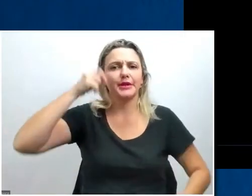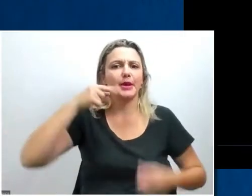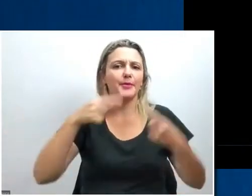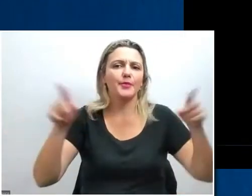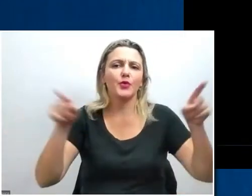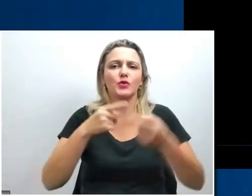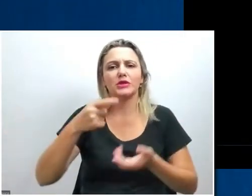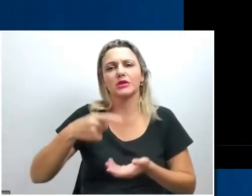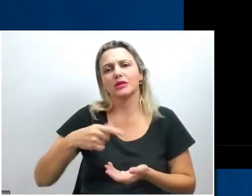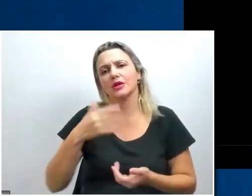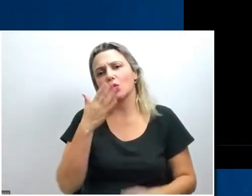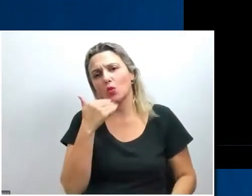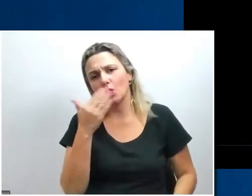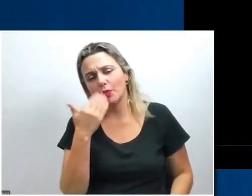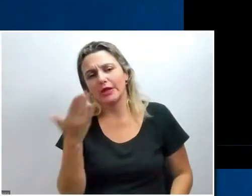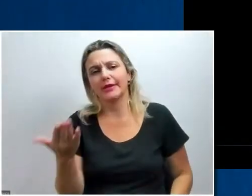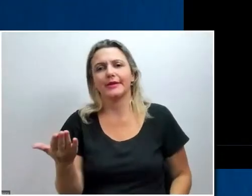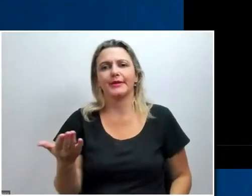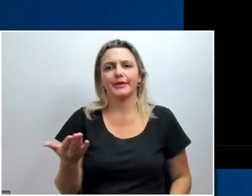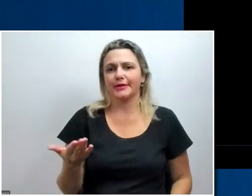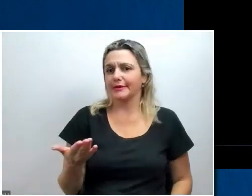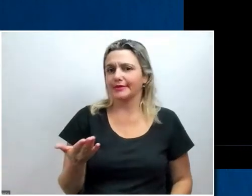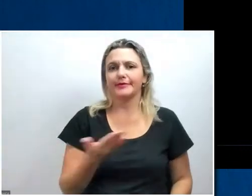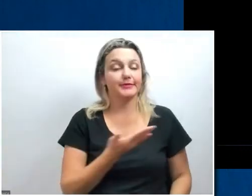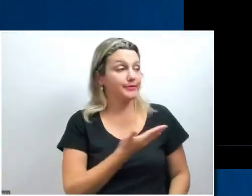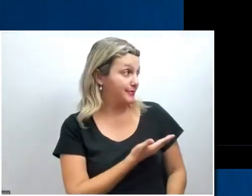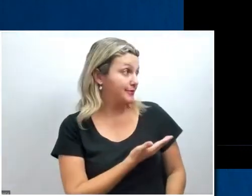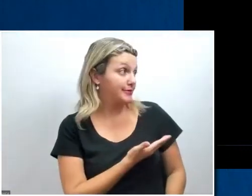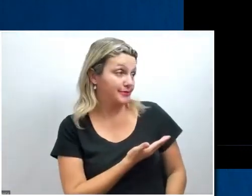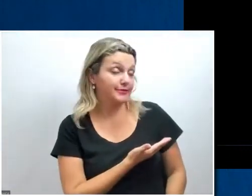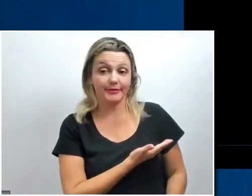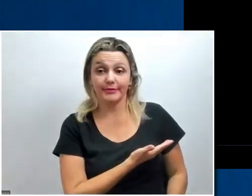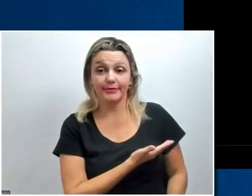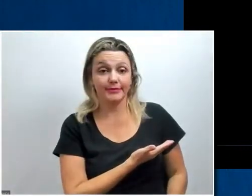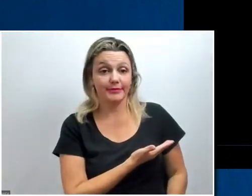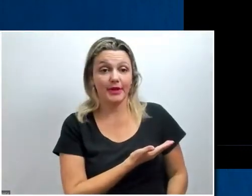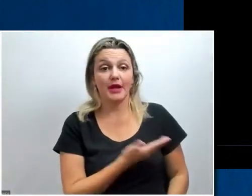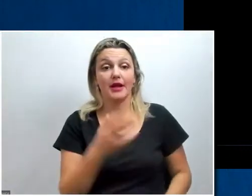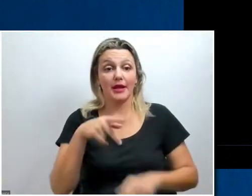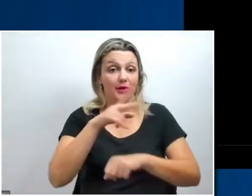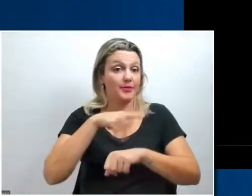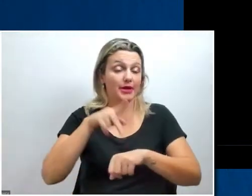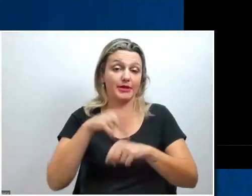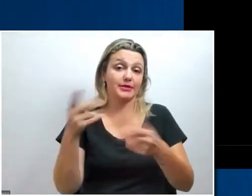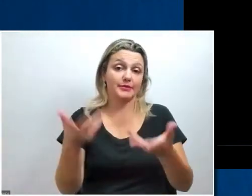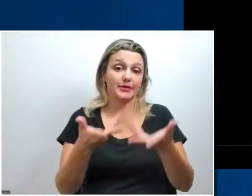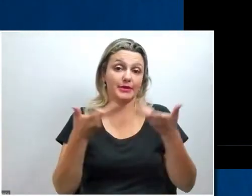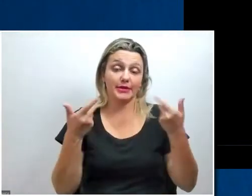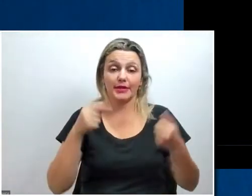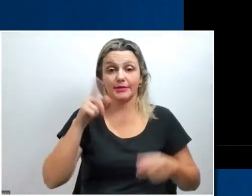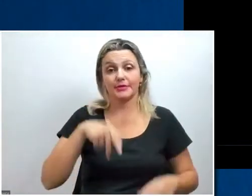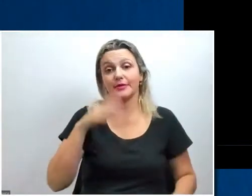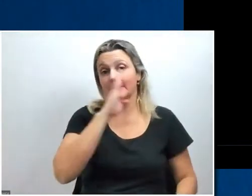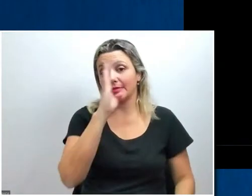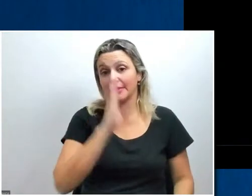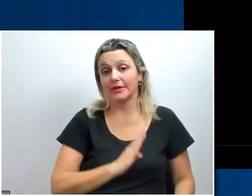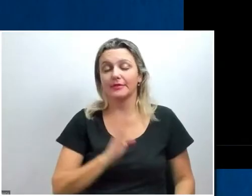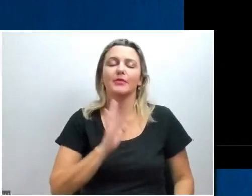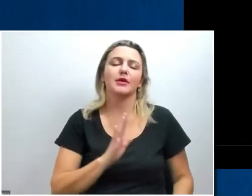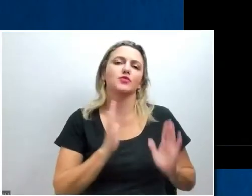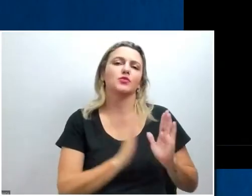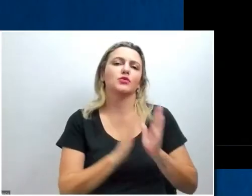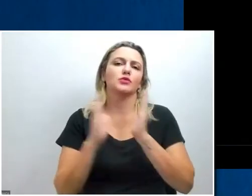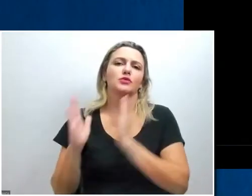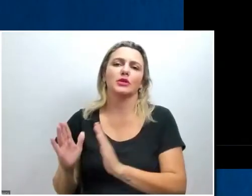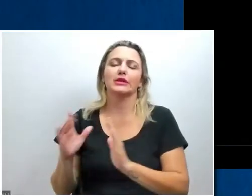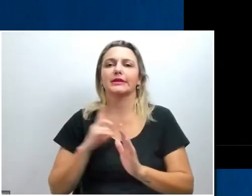comidas, né? Isso nos torna esse país fantástico, que é o Brasil, mas, por outro lado, nós também temos contrastes,